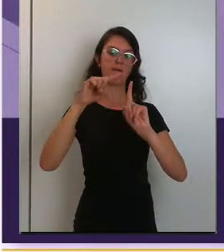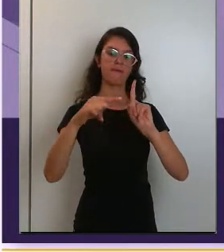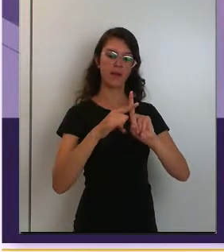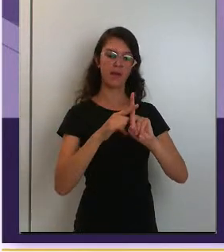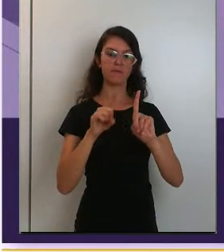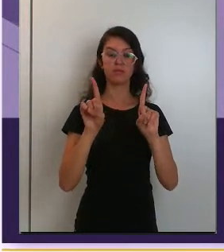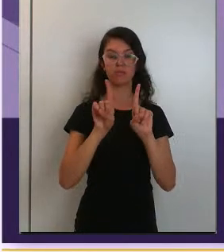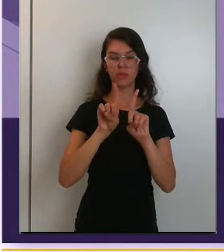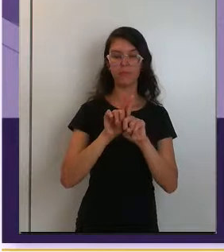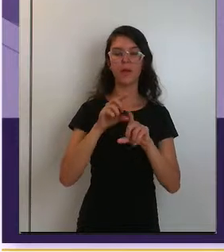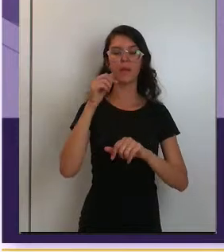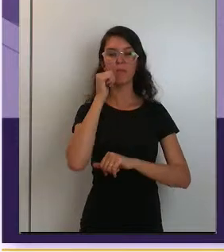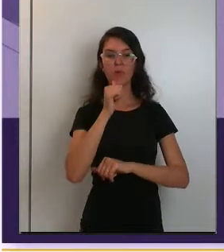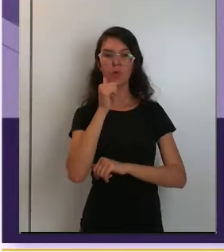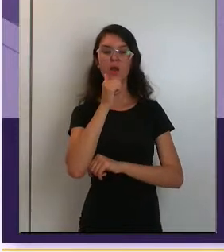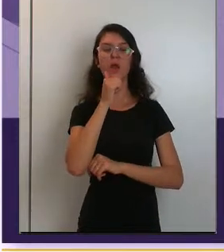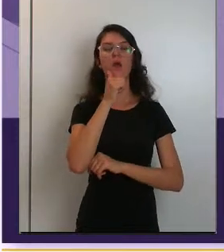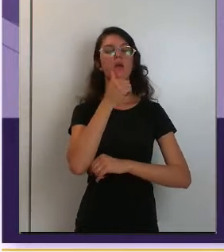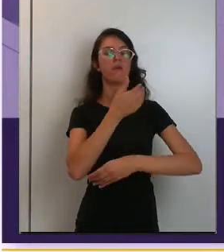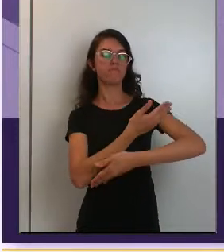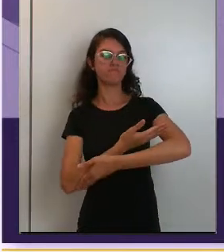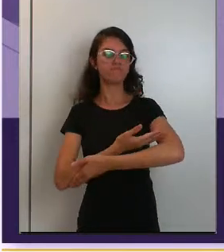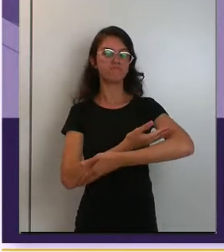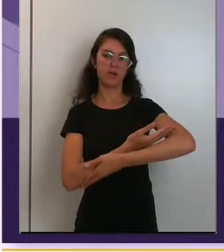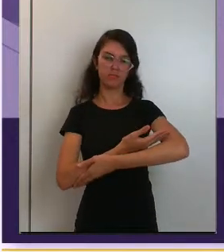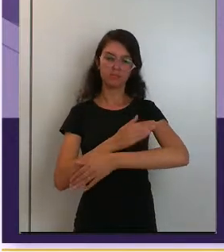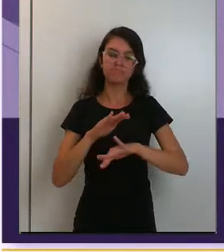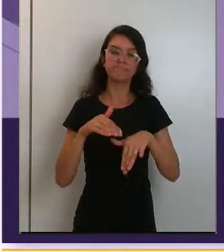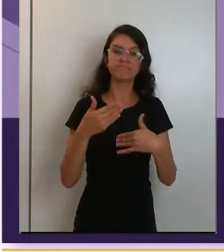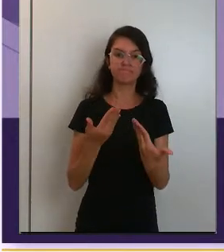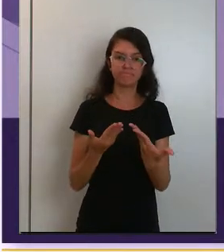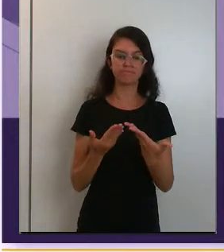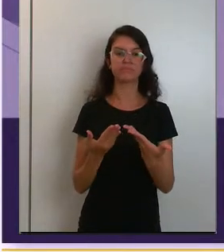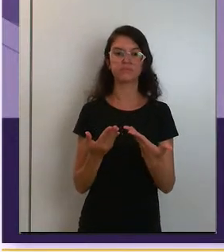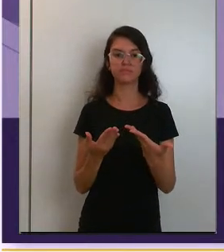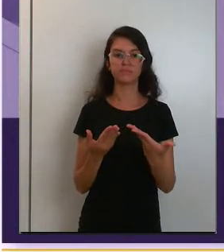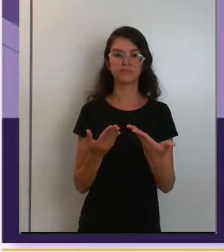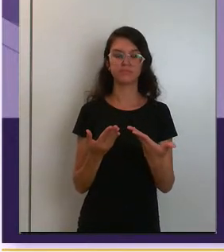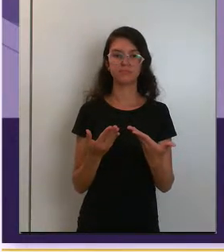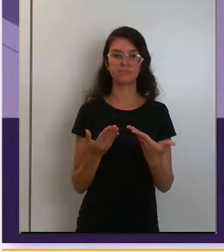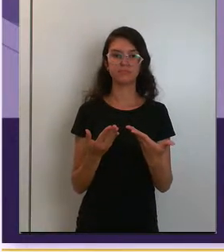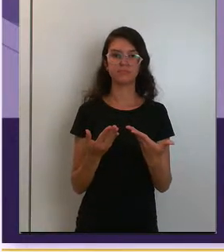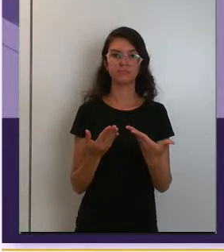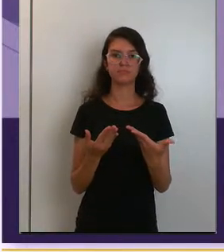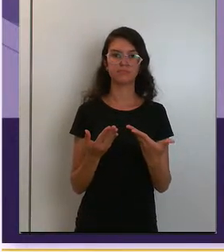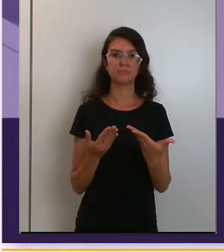por Covid-19 dentro desse período, saltando de